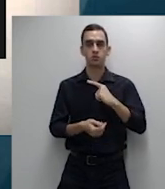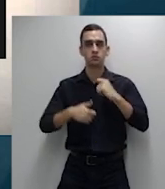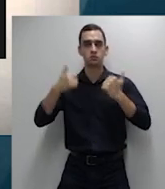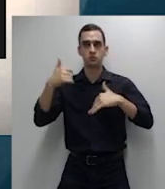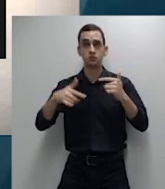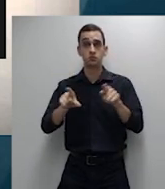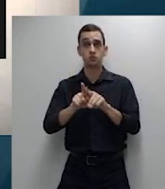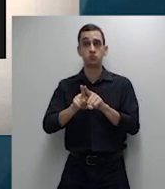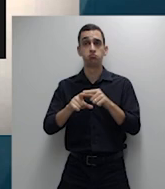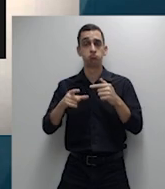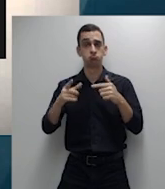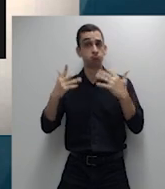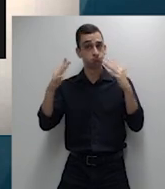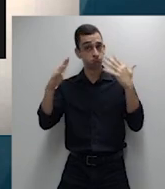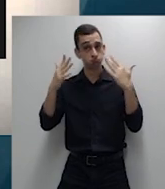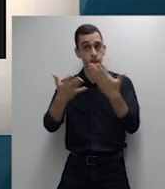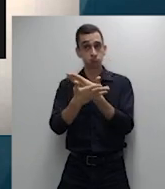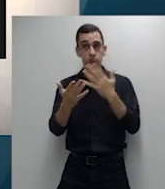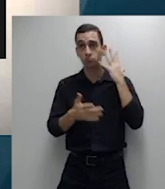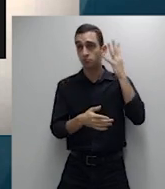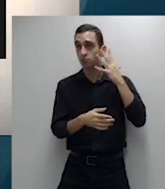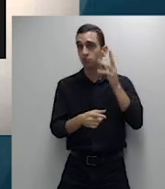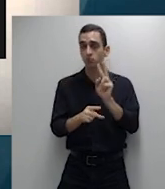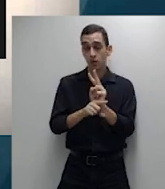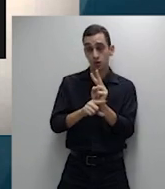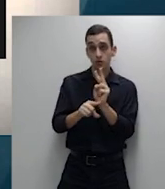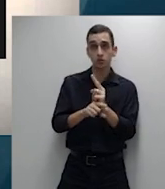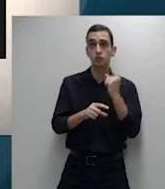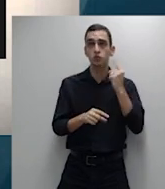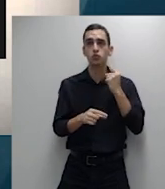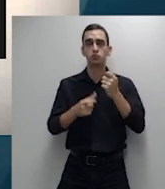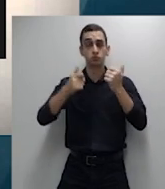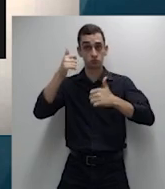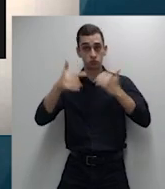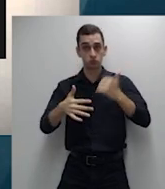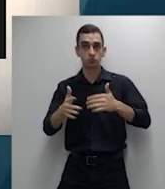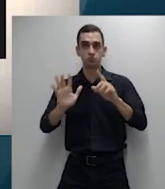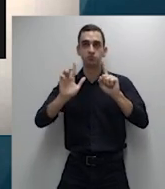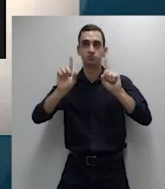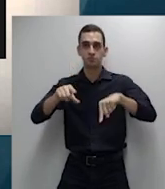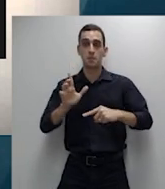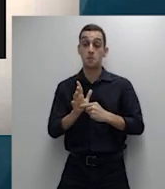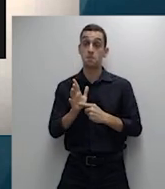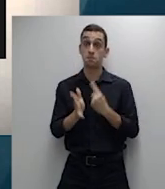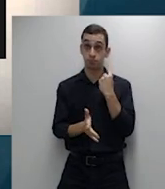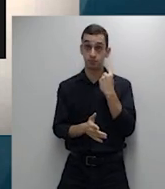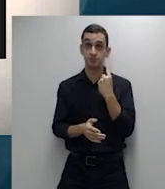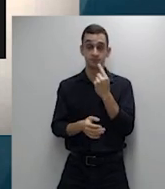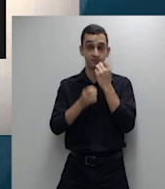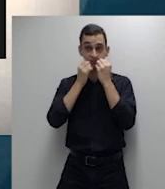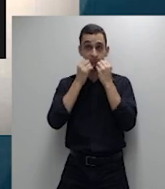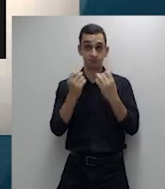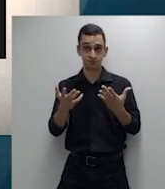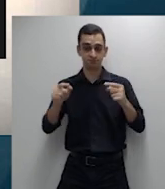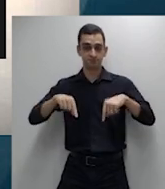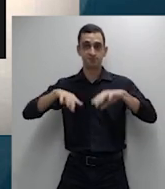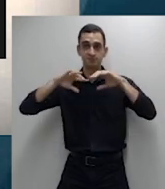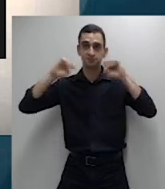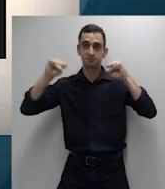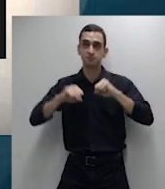a sustentação feita né segundo ele sua primeira sustentação em nossa curtina